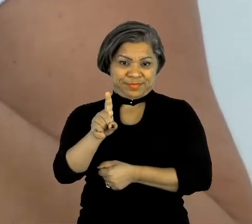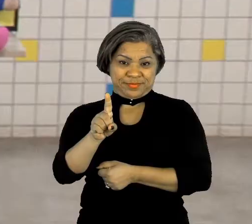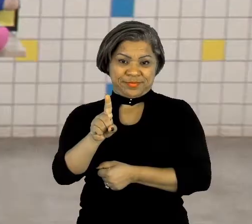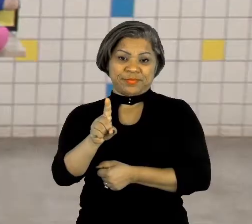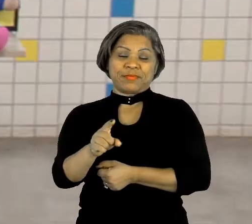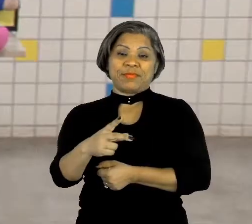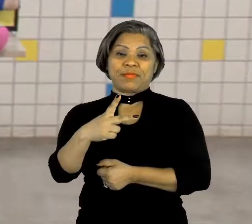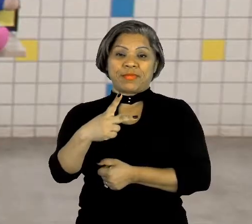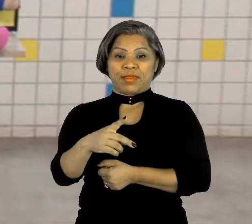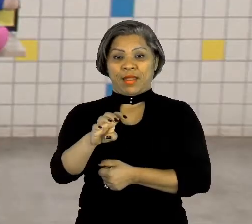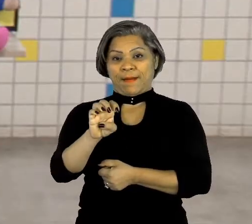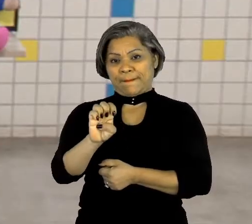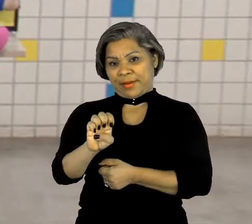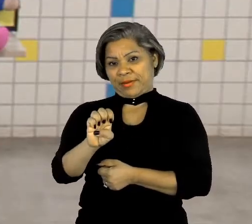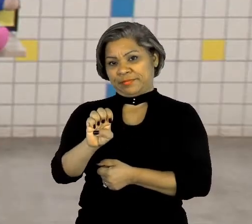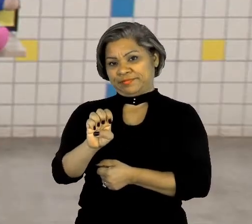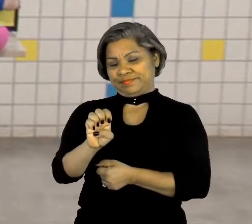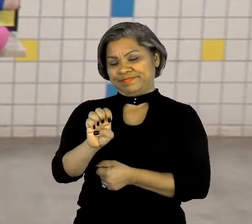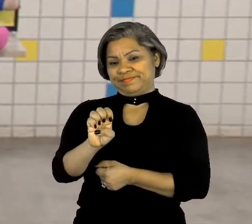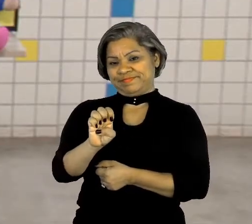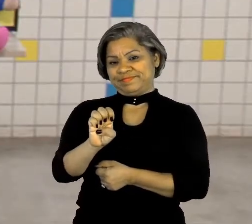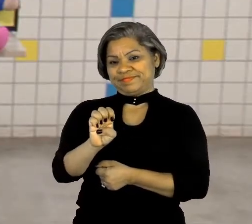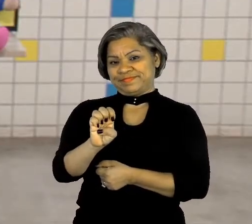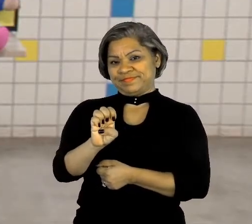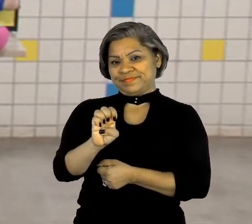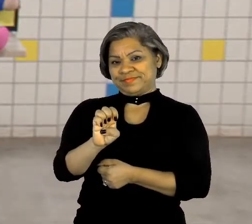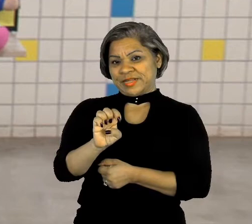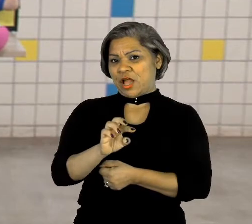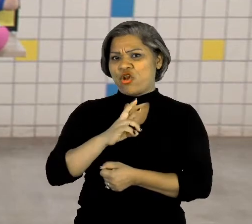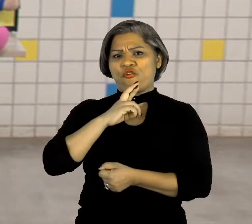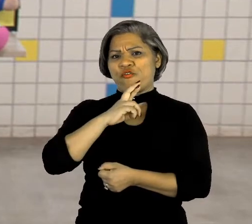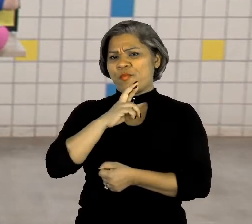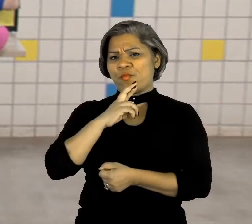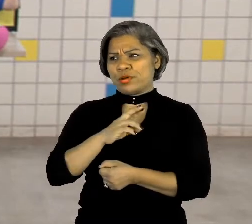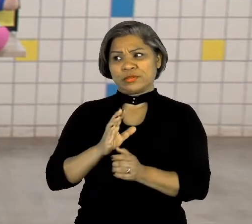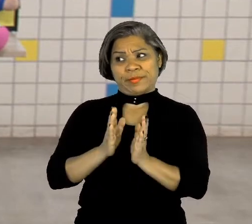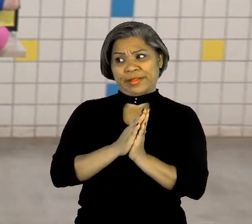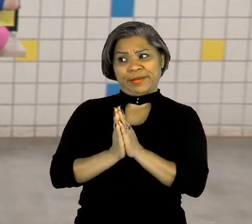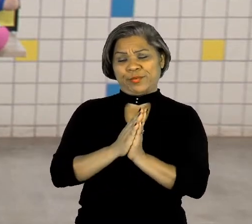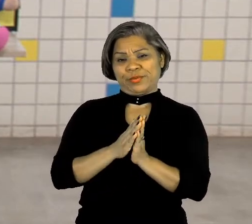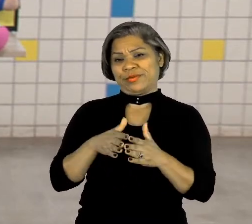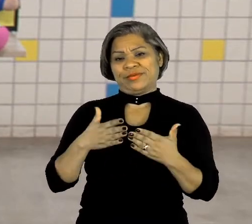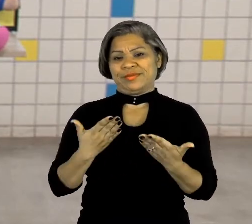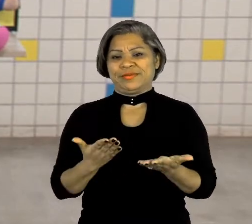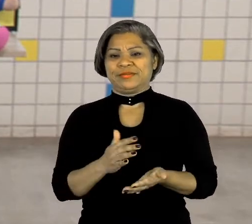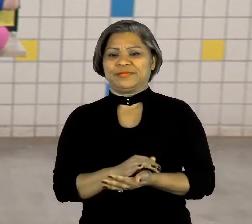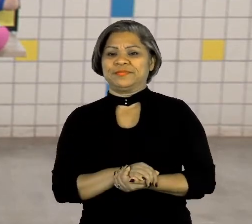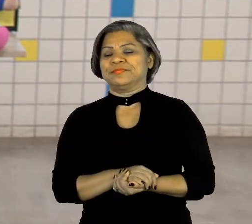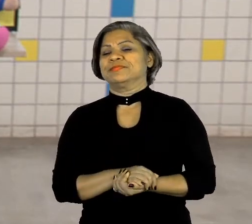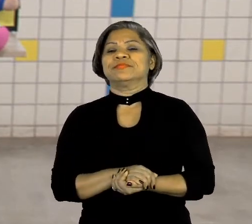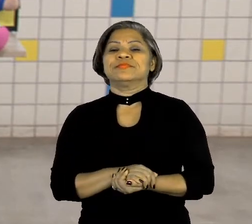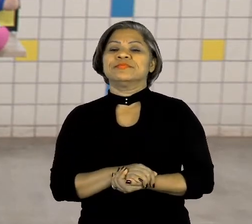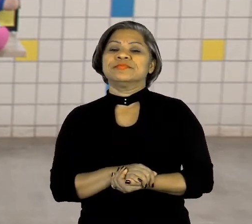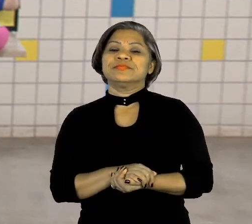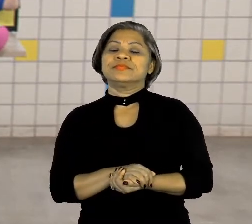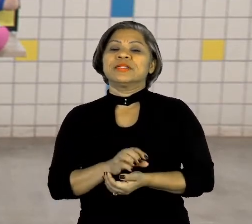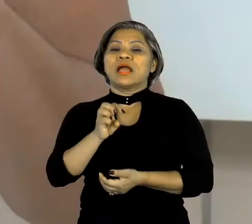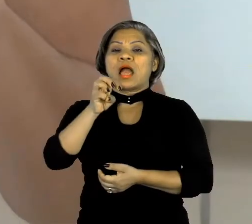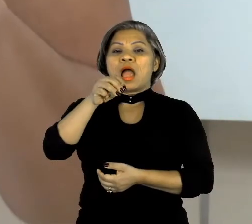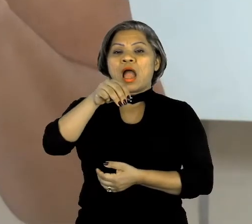vezes? Nós não vamos responder hoje, né, Francisquinha, nesse pedacinho aqui. Agora, olha essa palavra.